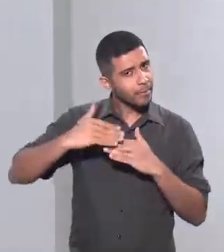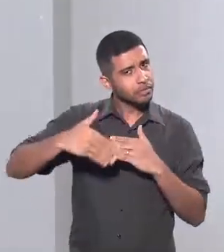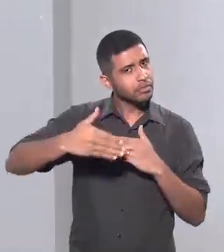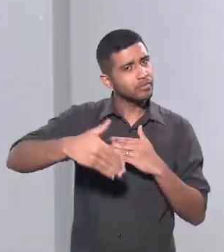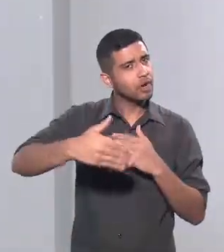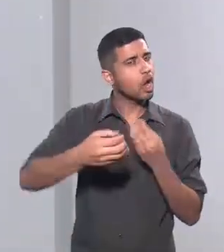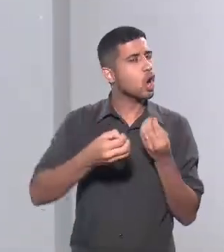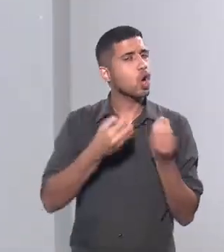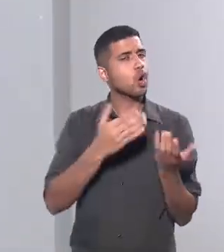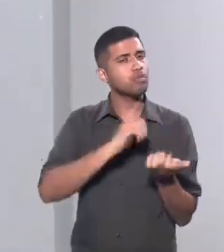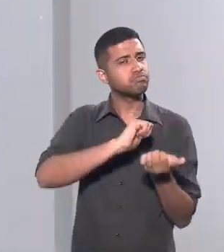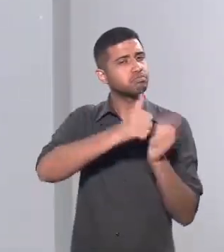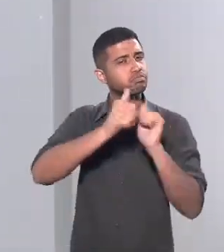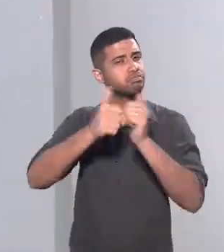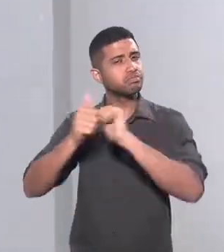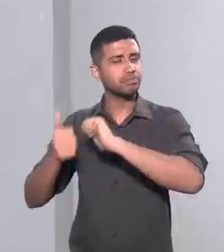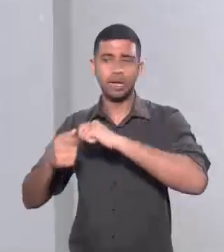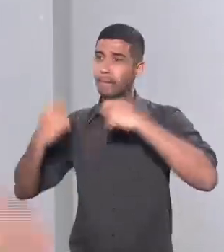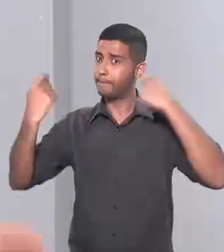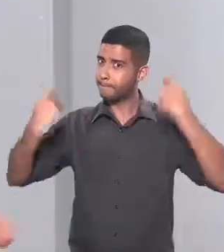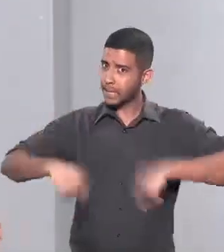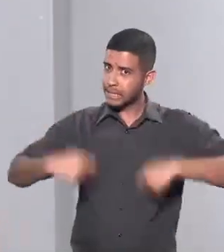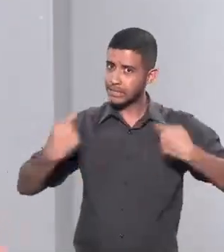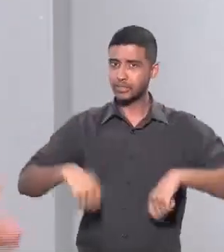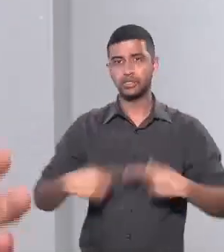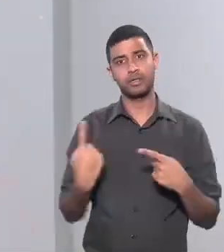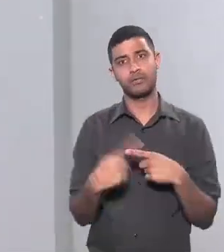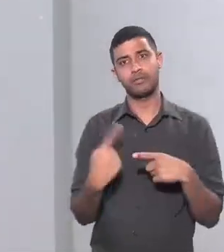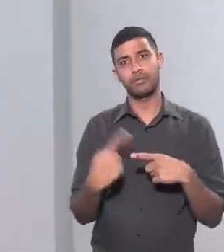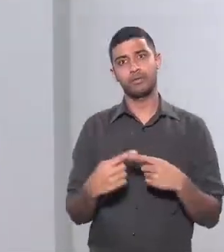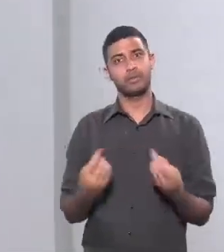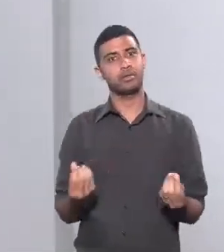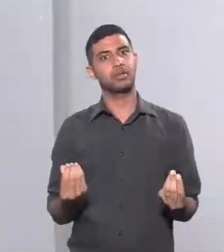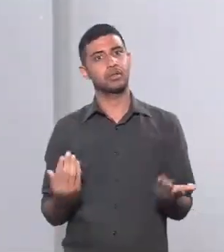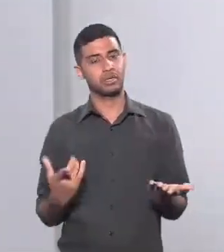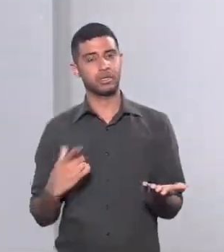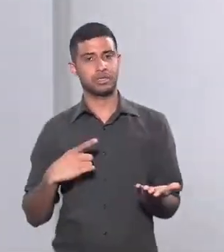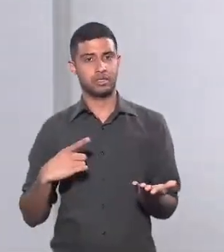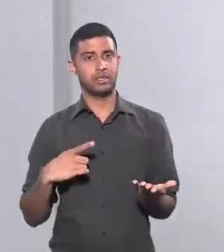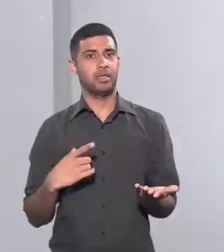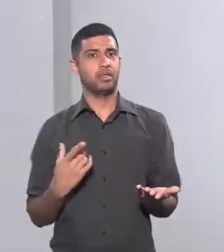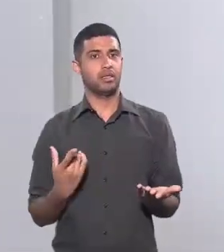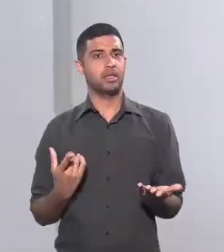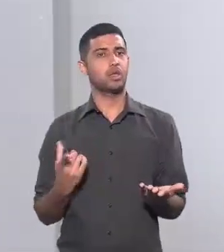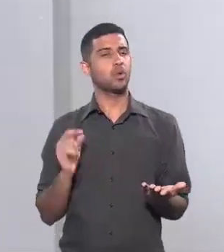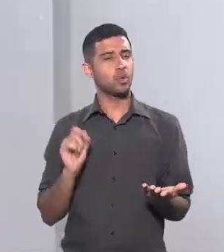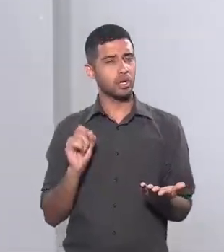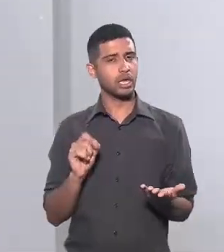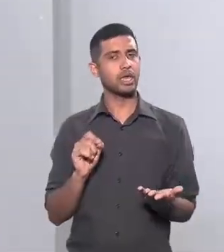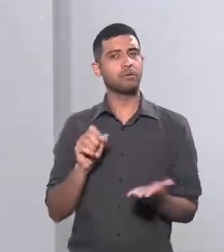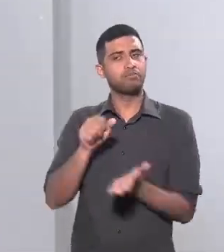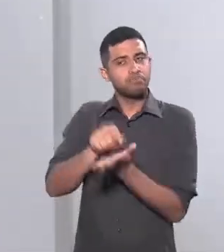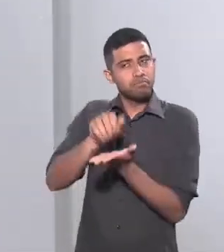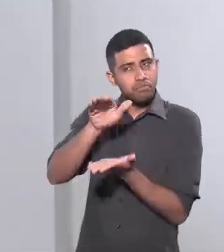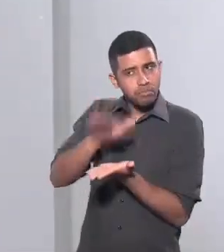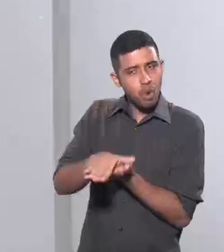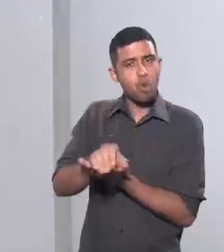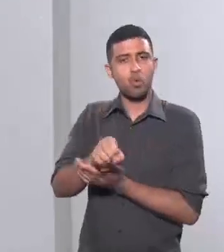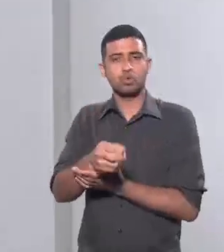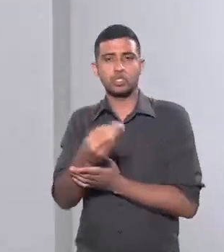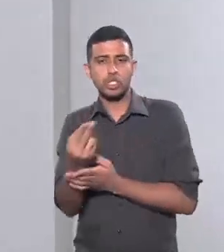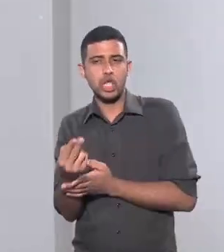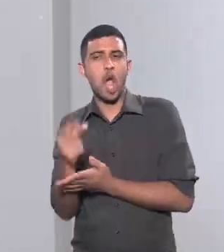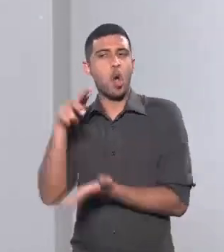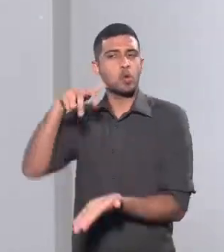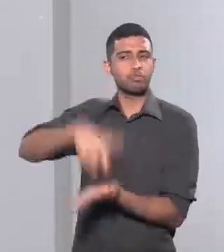ela vai, de fato, ser aplicável na prática. Tem que ser aplicável na prática, até porque há um estabelecimento de consequências em